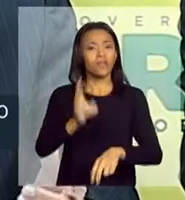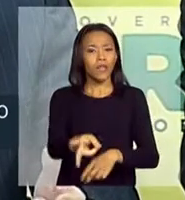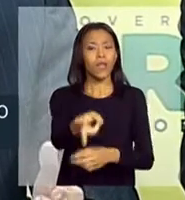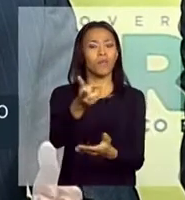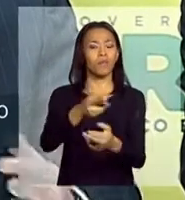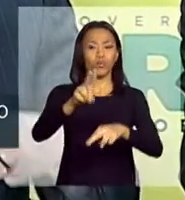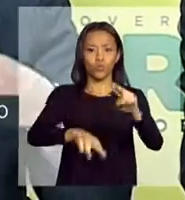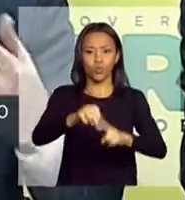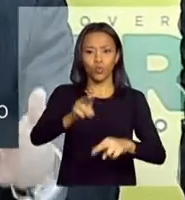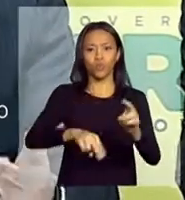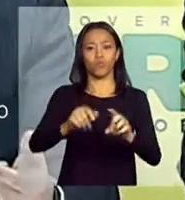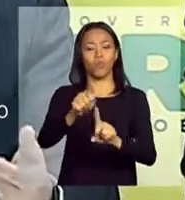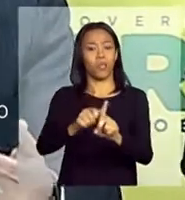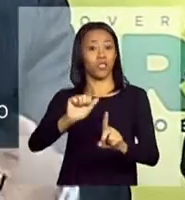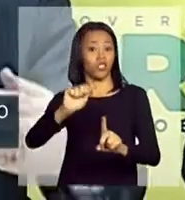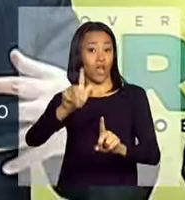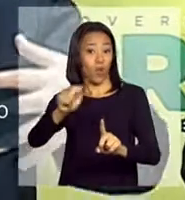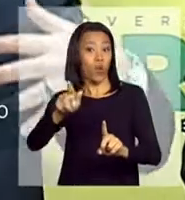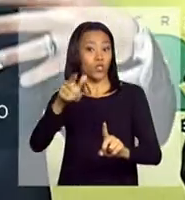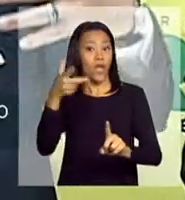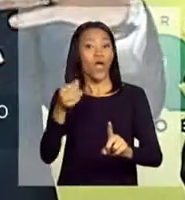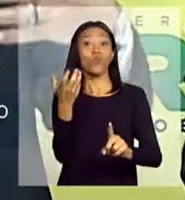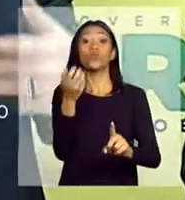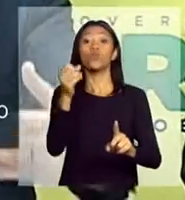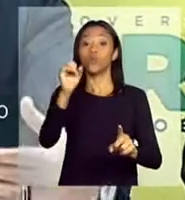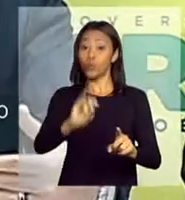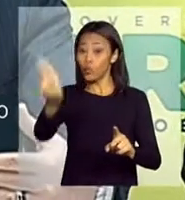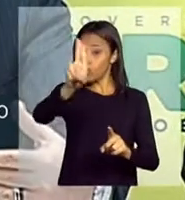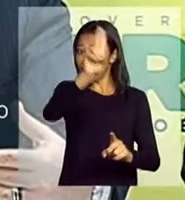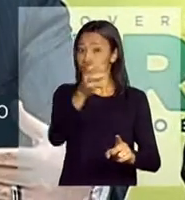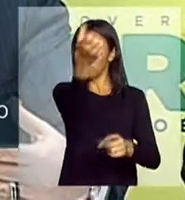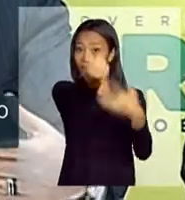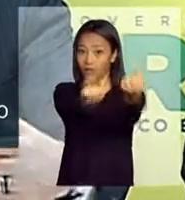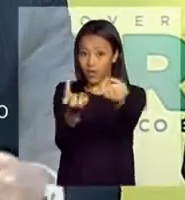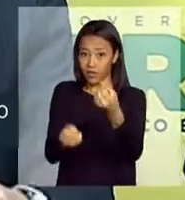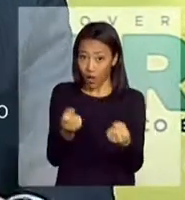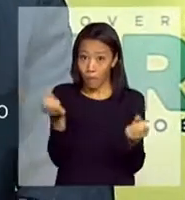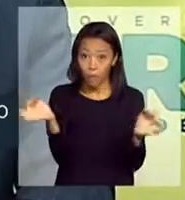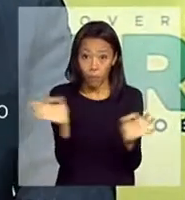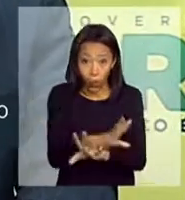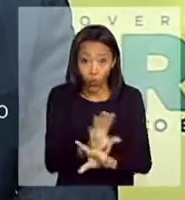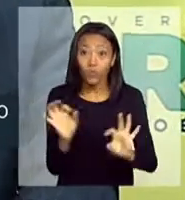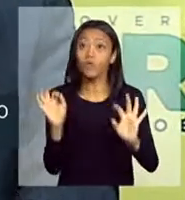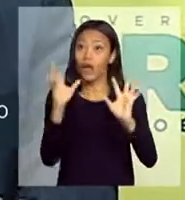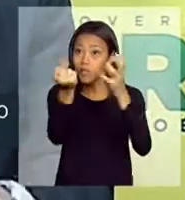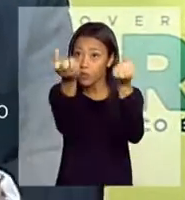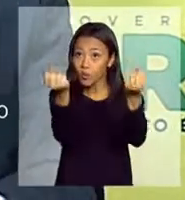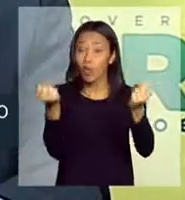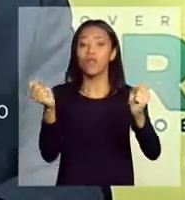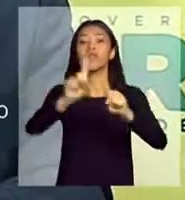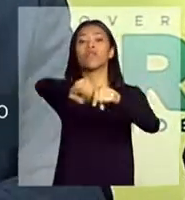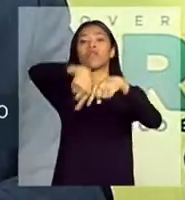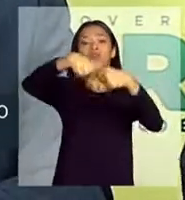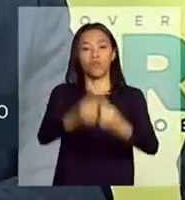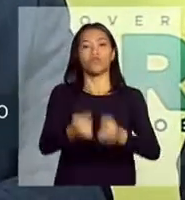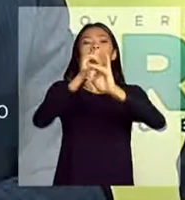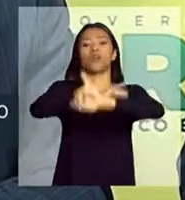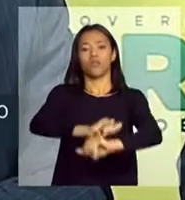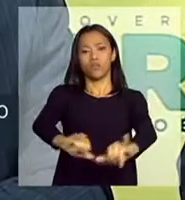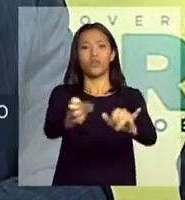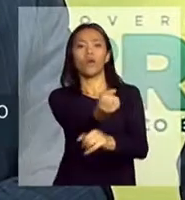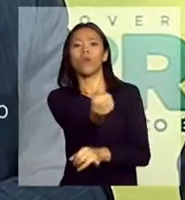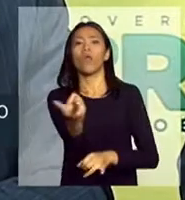junho julho e agosto fazer universidades aderirem então quando as concluírem a Adesão nós anunciaremos quantas vagas novas nós